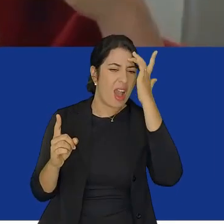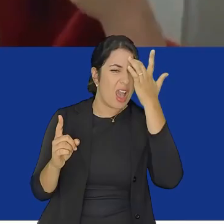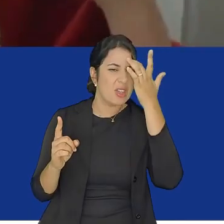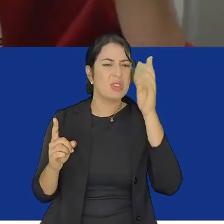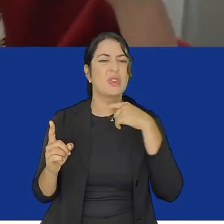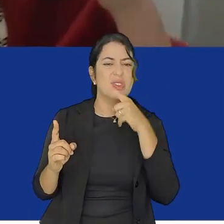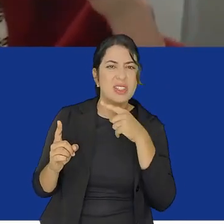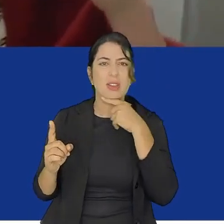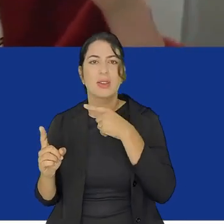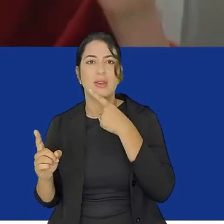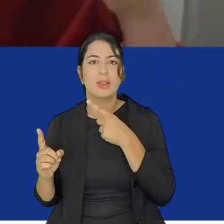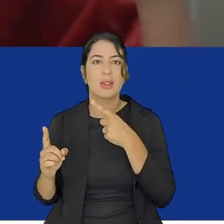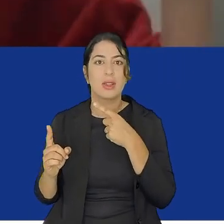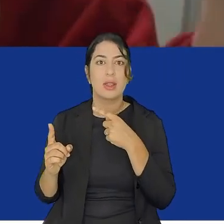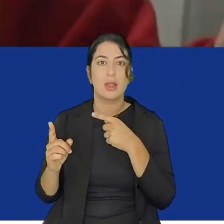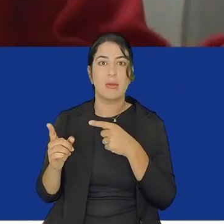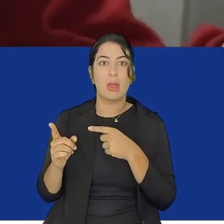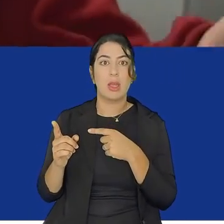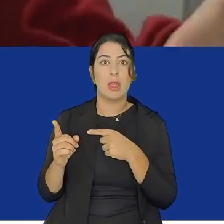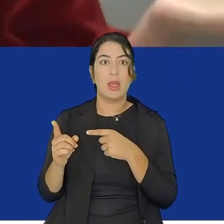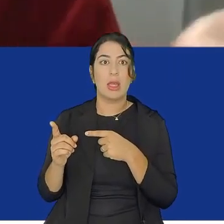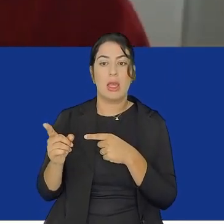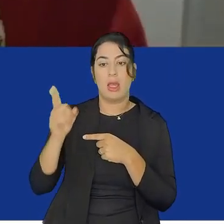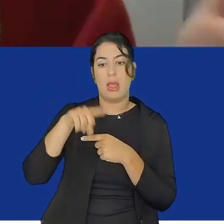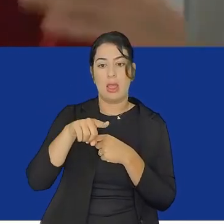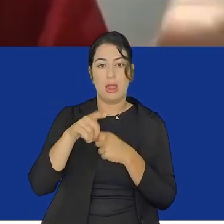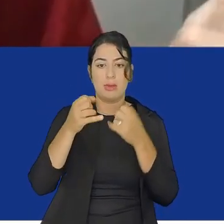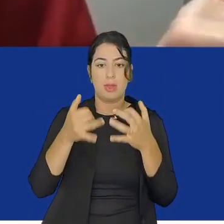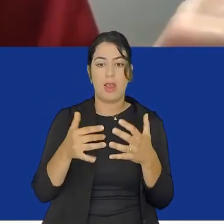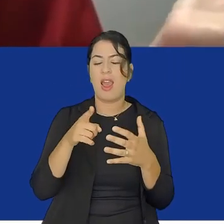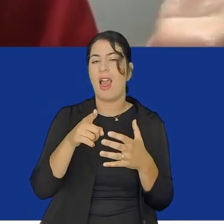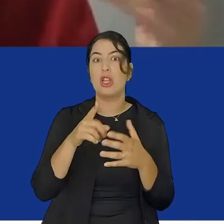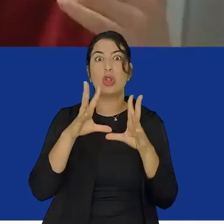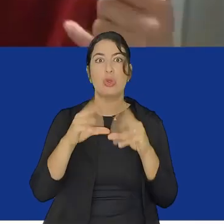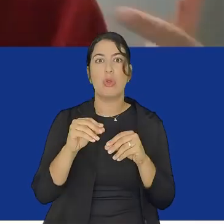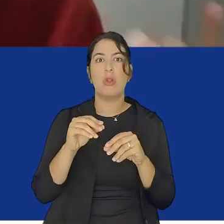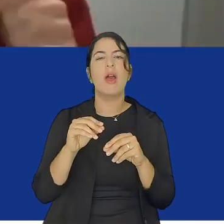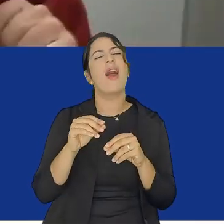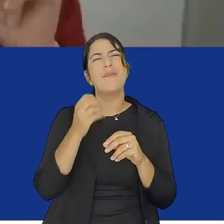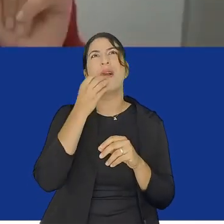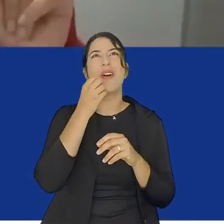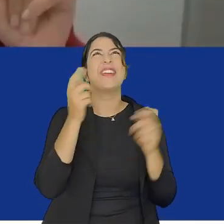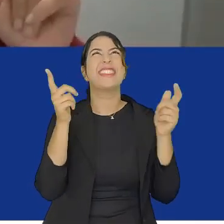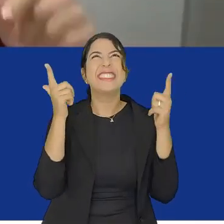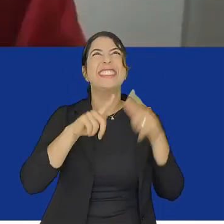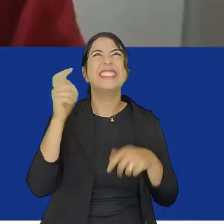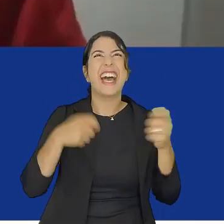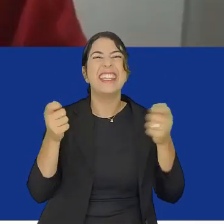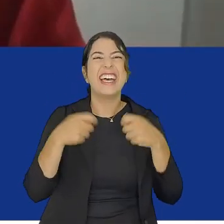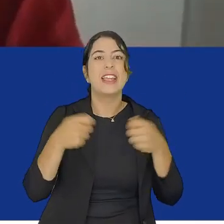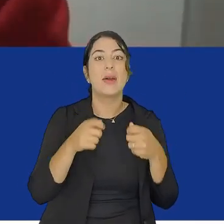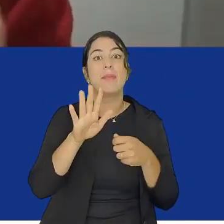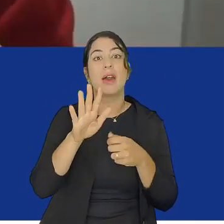atmosfera tiver uma pressão tal, não sei o que lá, mas a chance disso acontecer é muito pequena, né, gente? Não vai acontecer, não vai acontecer. Então, faltou uma pessoa pessimista lá para dizer,